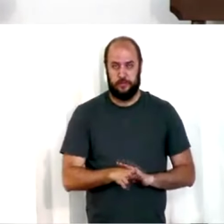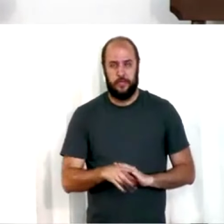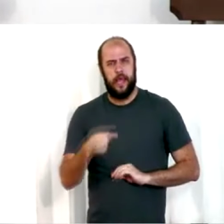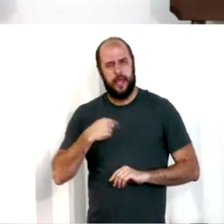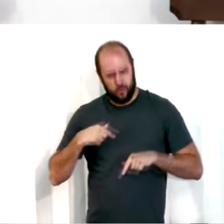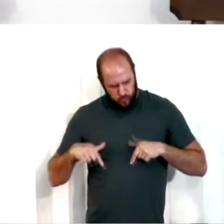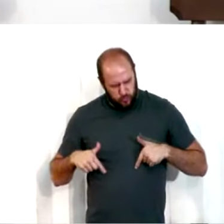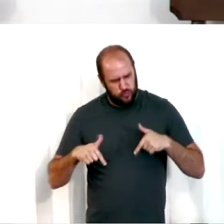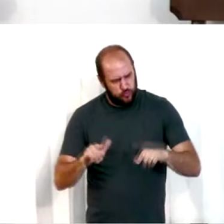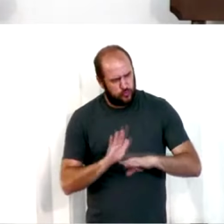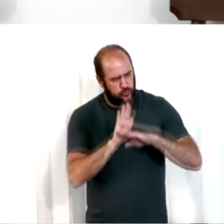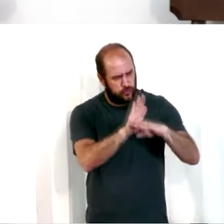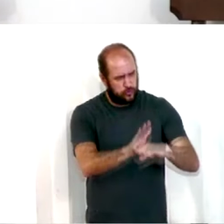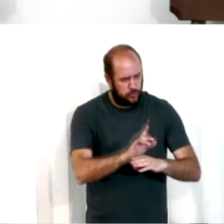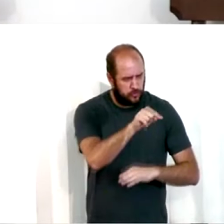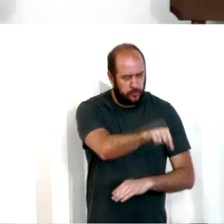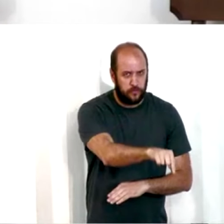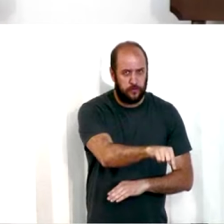de vocês.